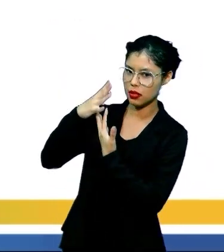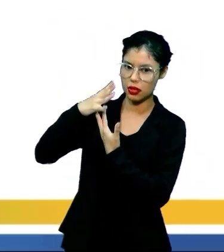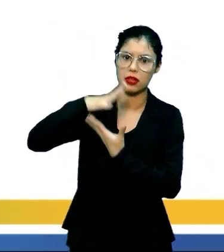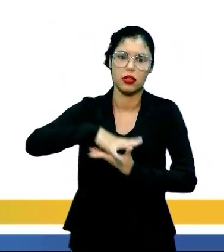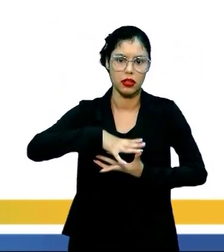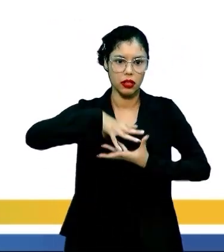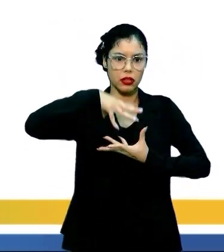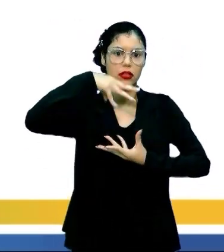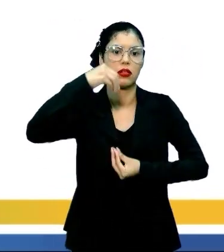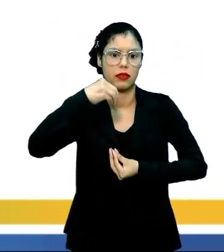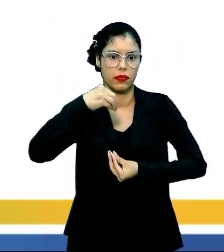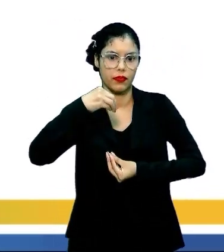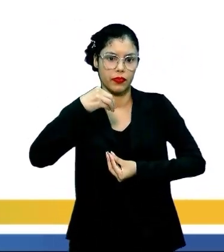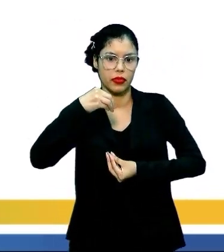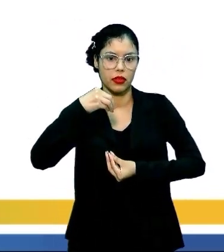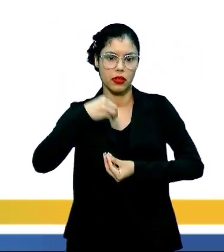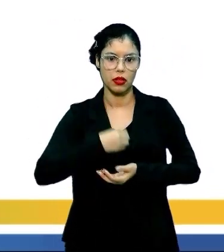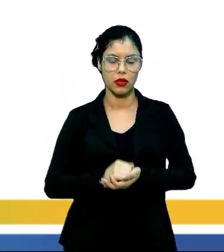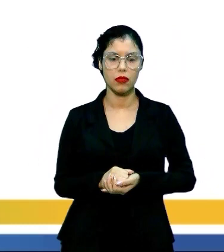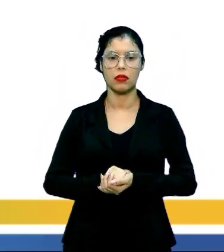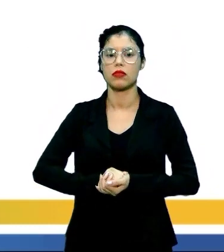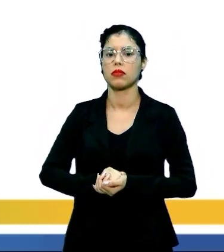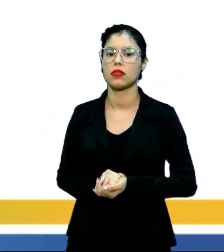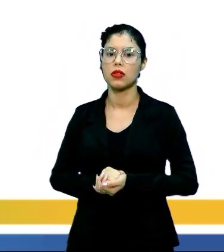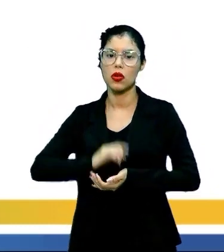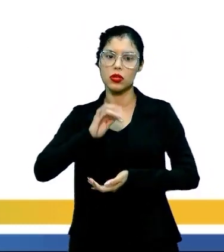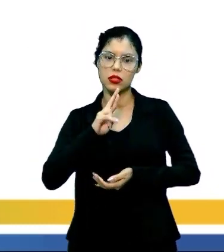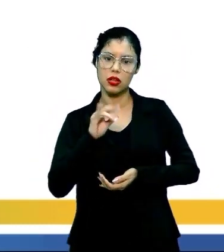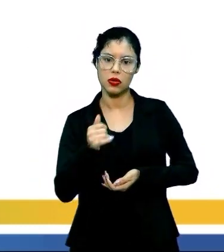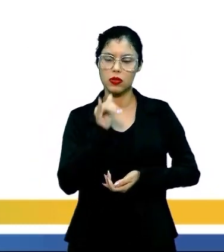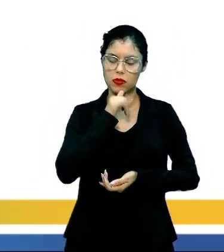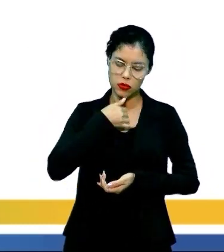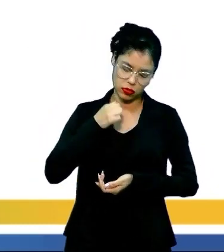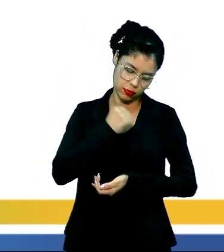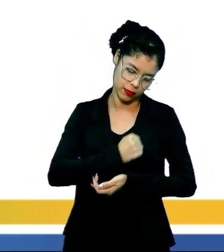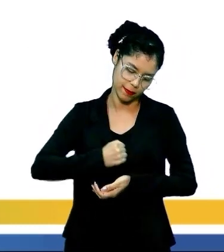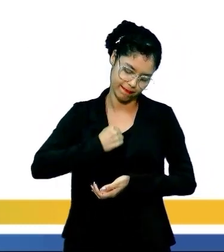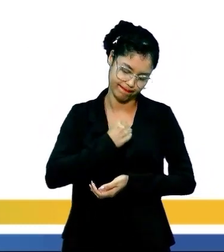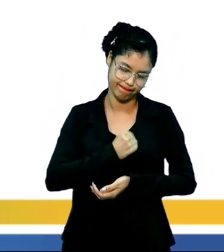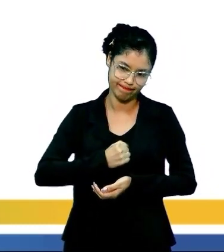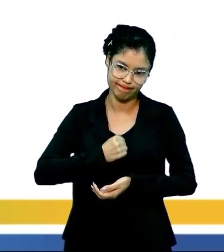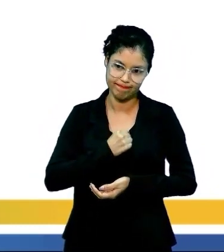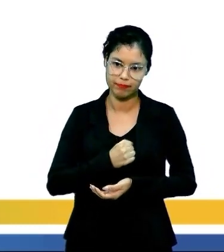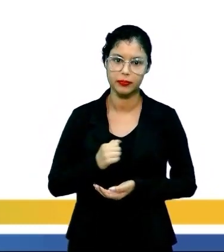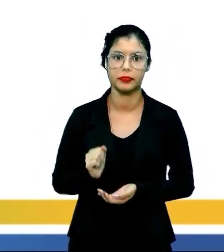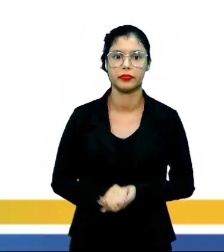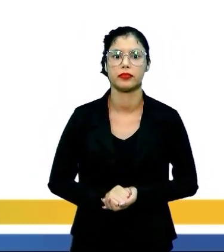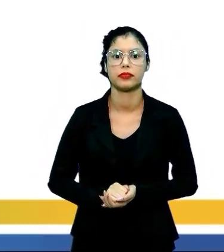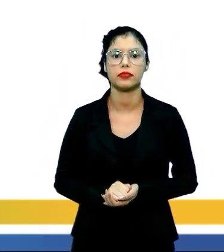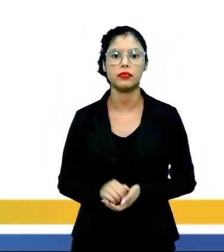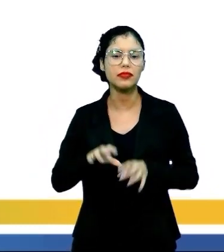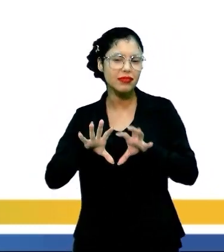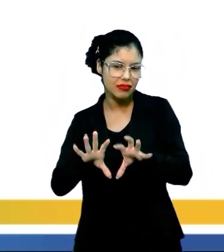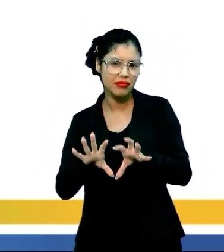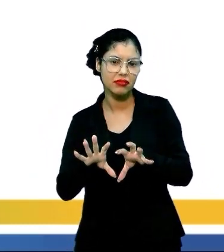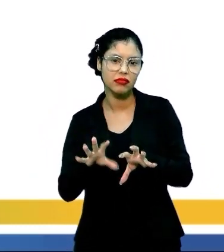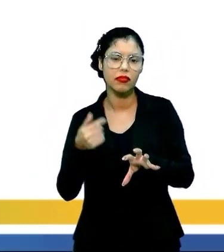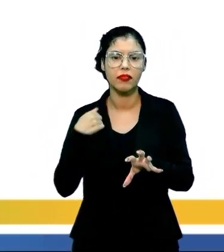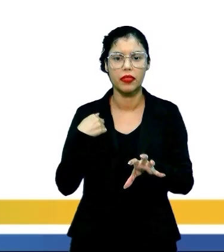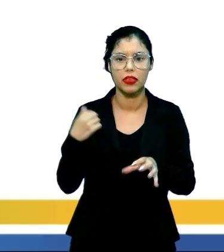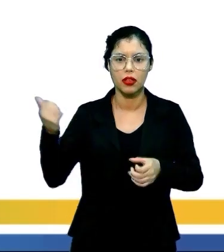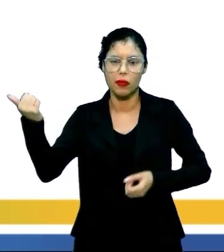alma descontente, se acende o círio triste da saudade. E